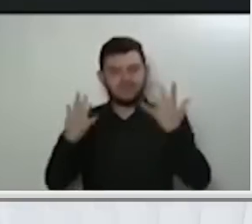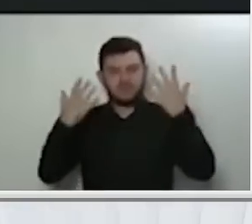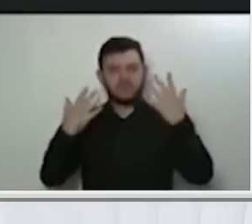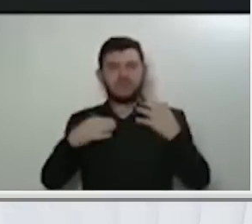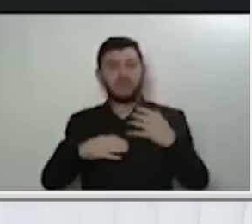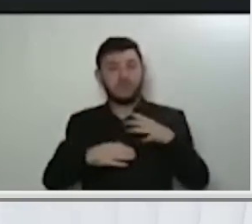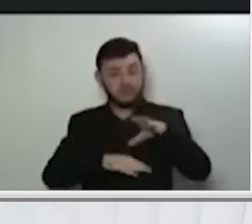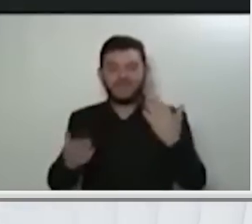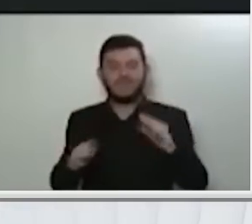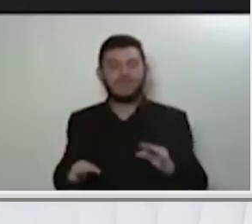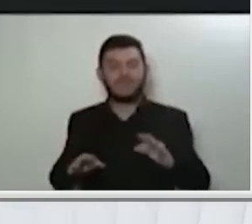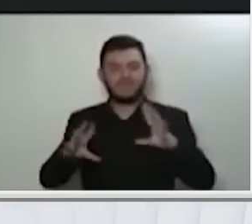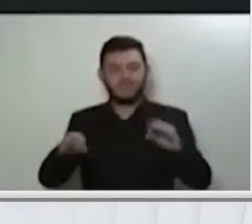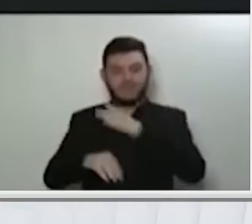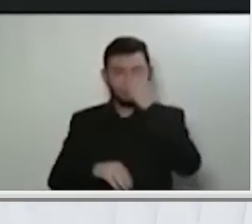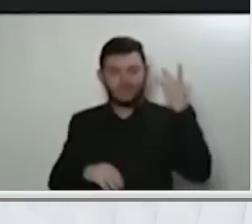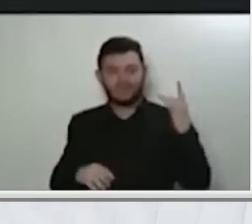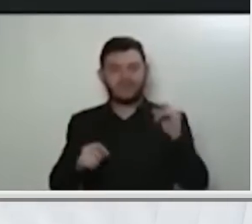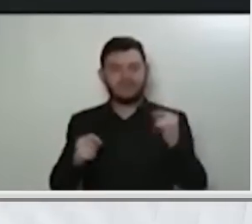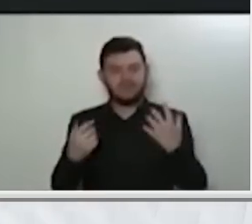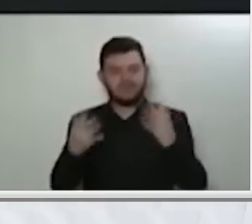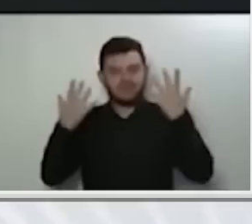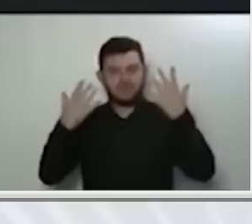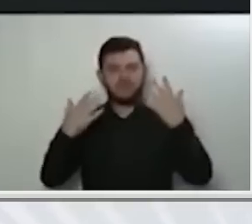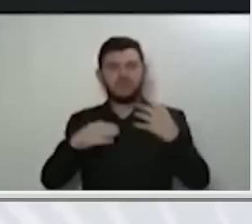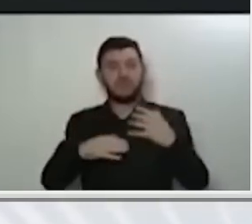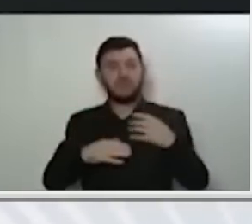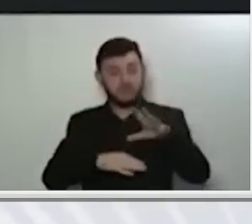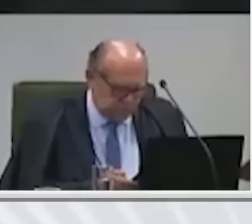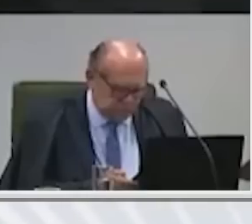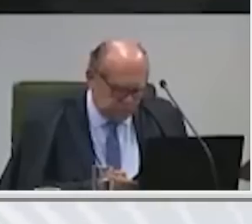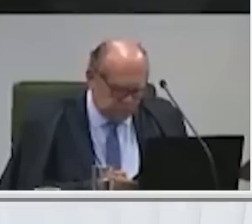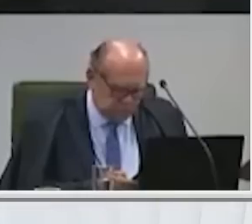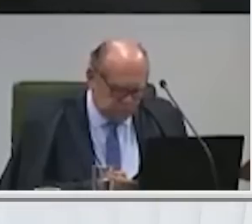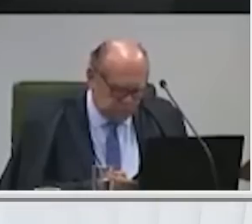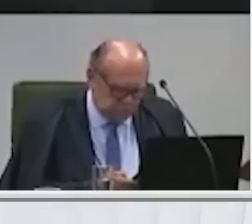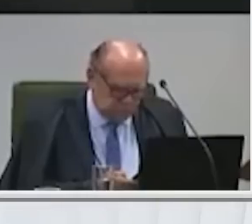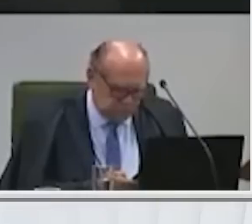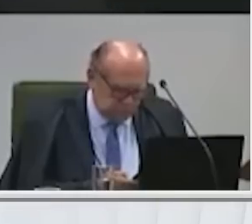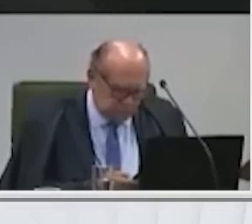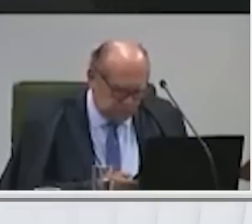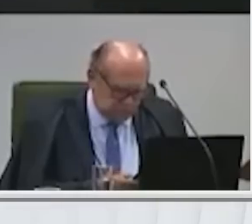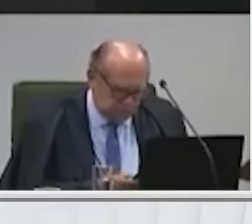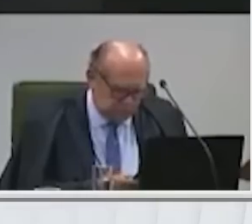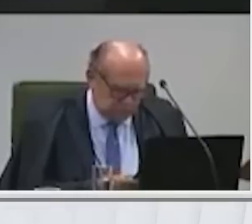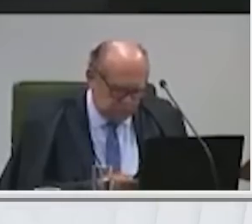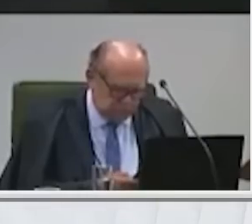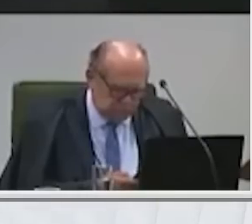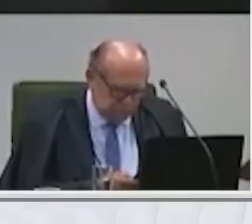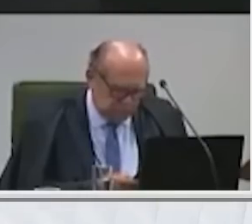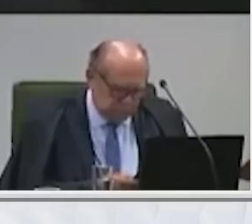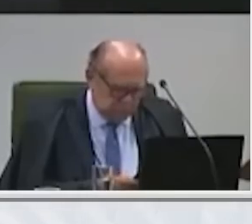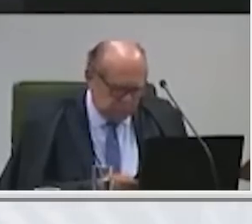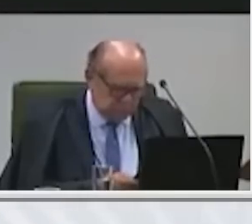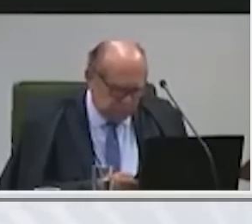é inconstitucional, durante um processo legislativo, o STF querer intervir. Ele pode intervir pós,